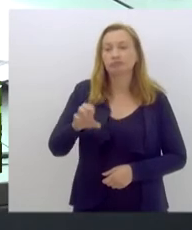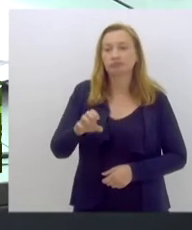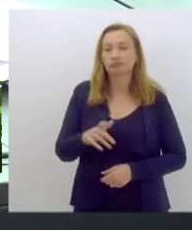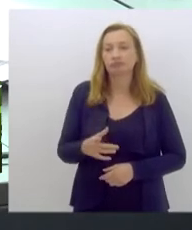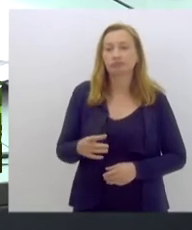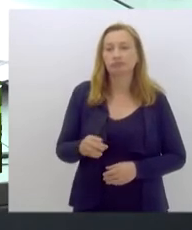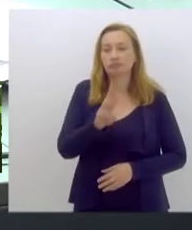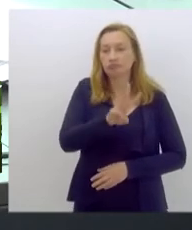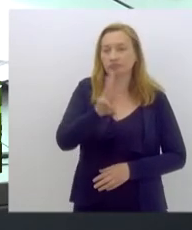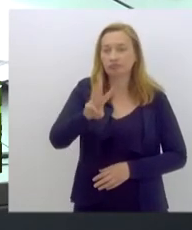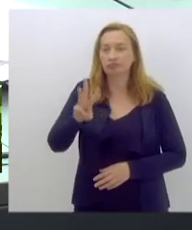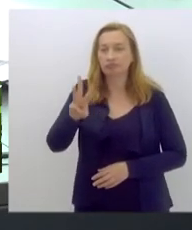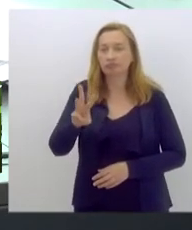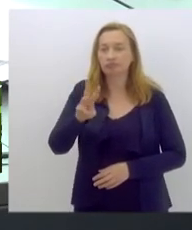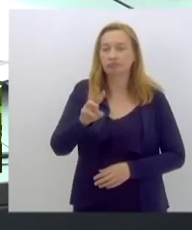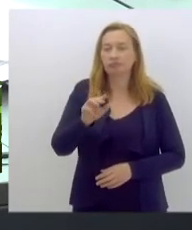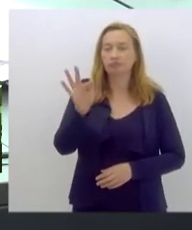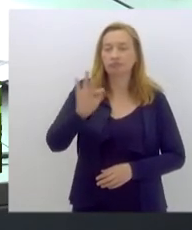site da Fazenda estava